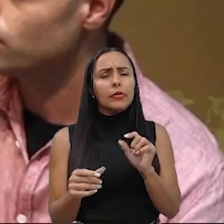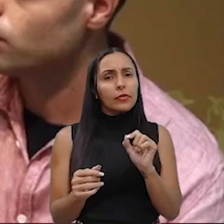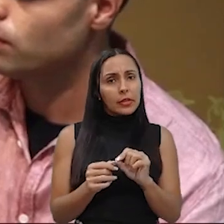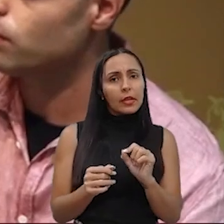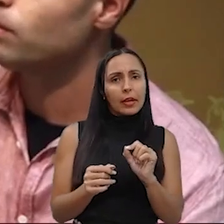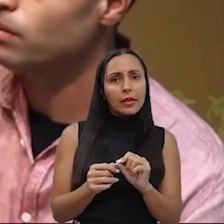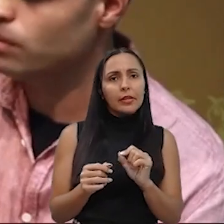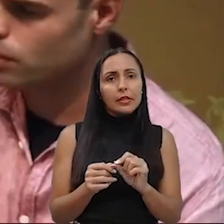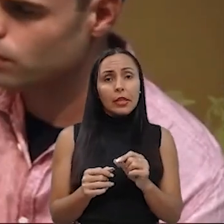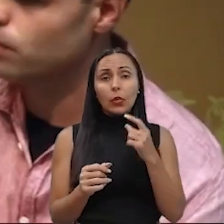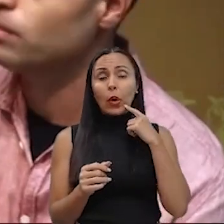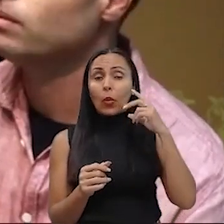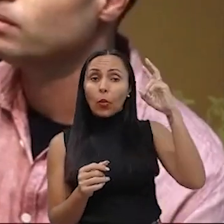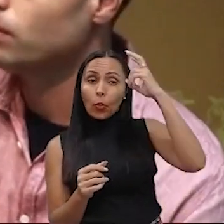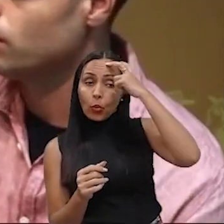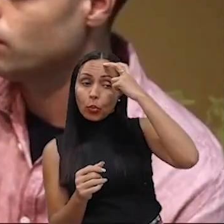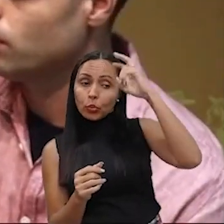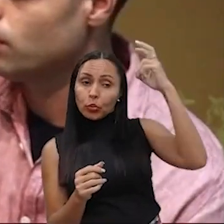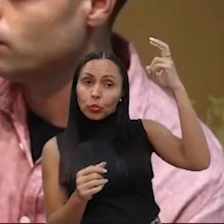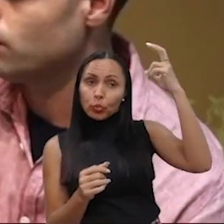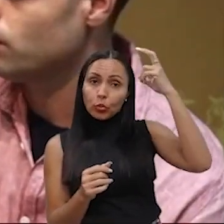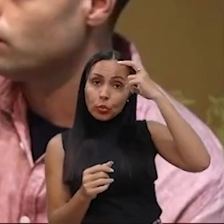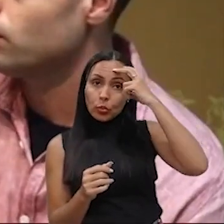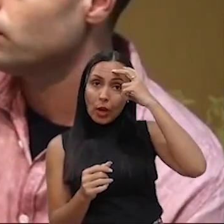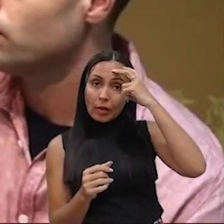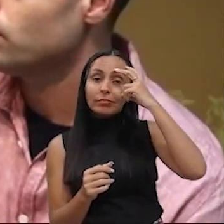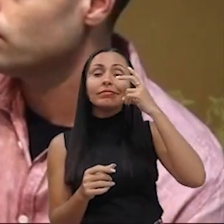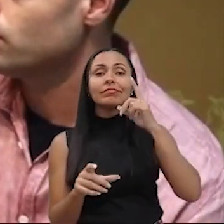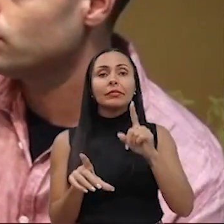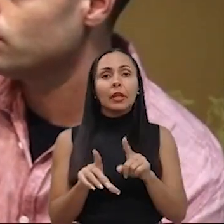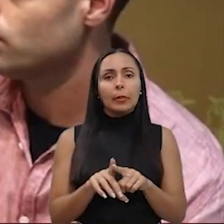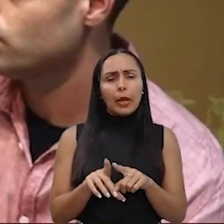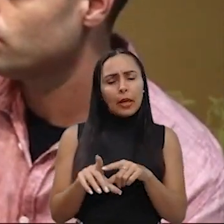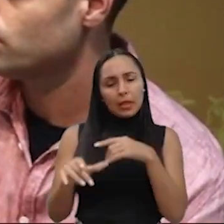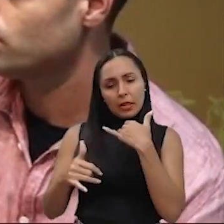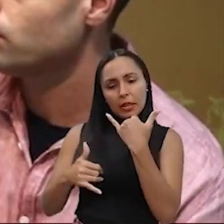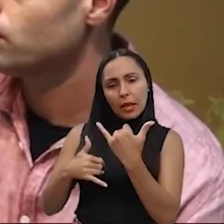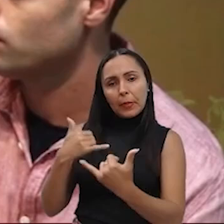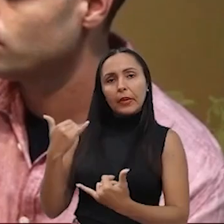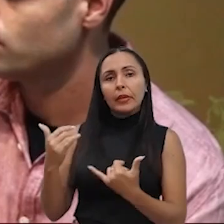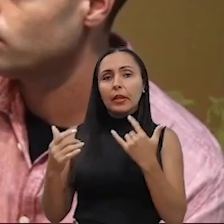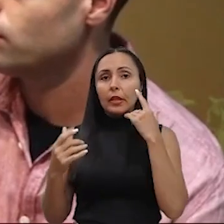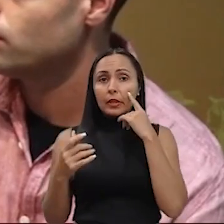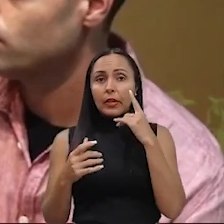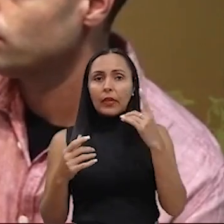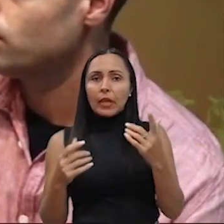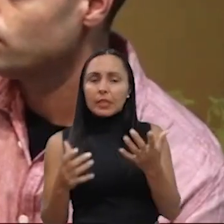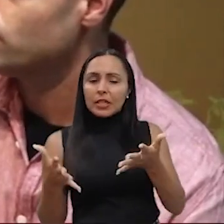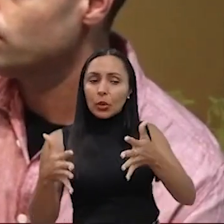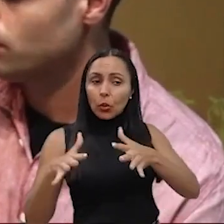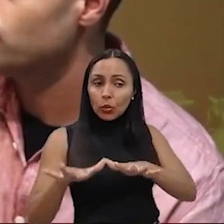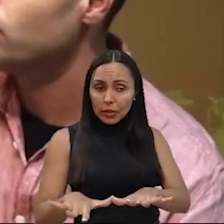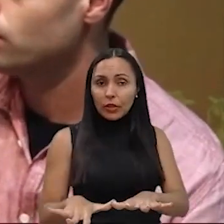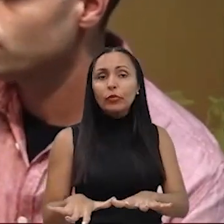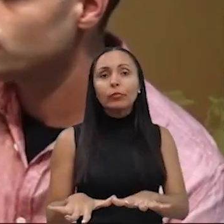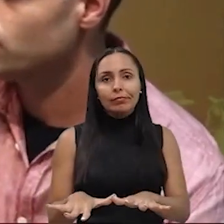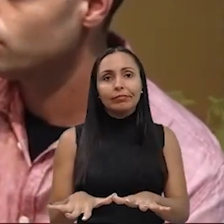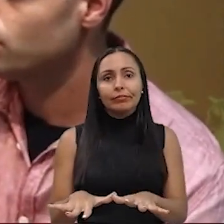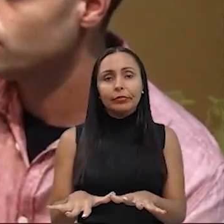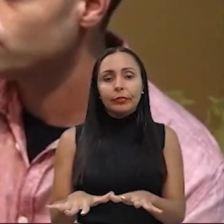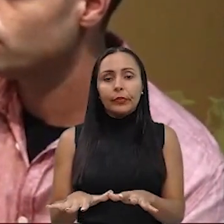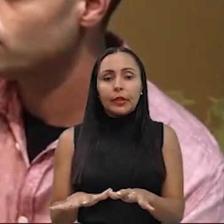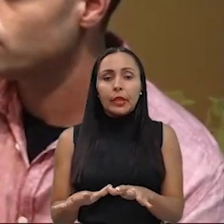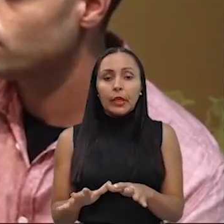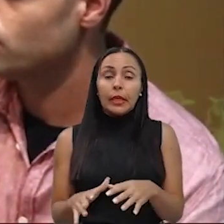com que a cultura, não é, que o entretenimento, ele se torne cada vez mais inclusivo. De fato, eu acho que é